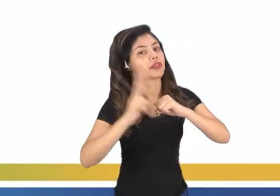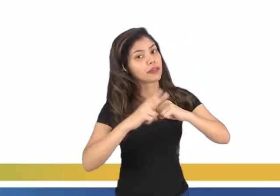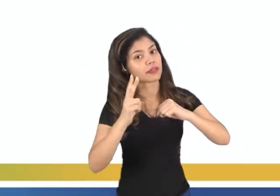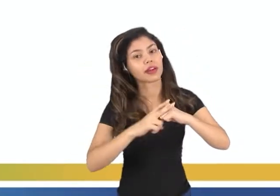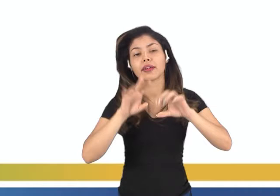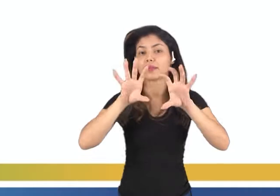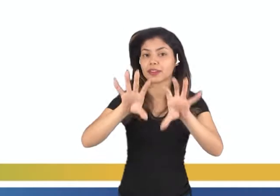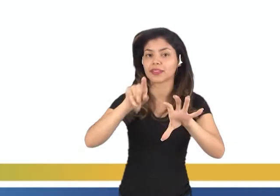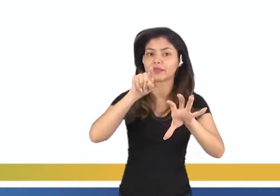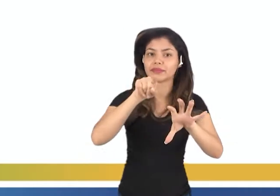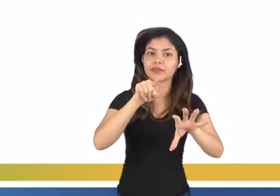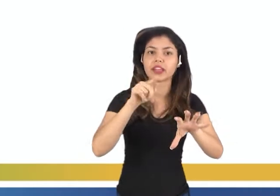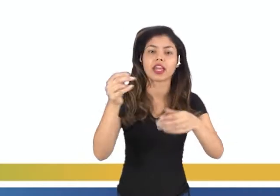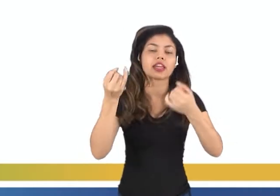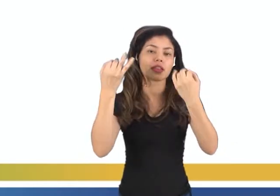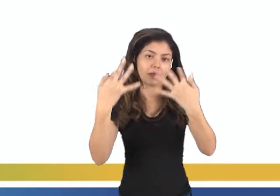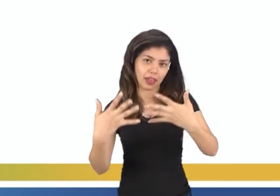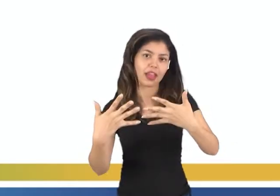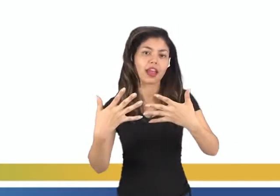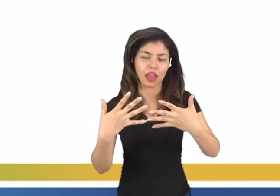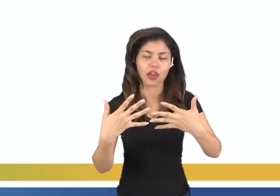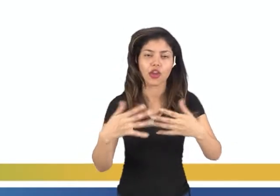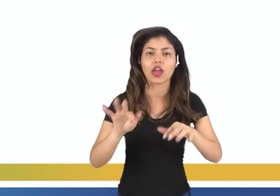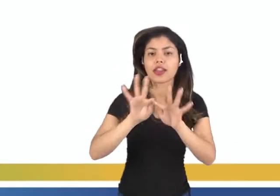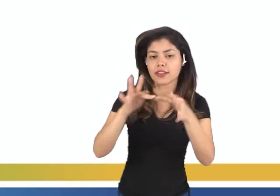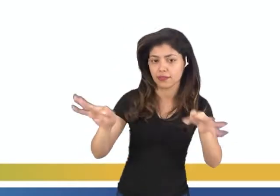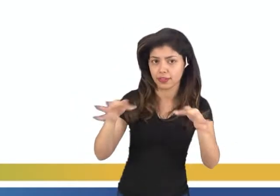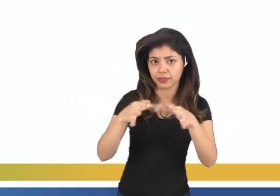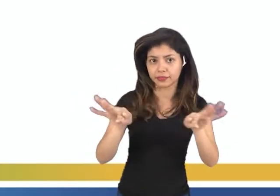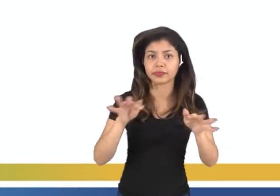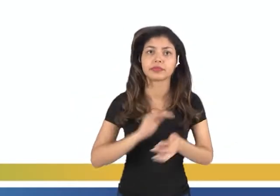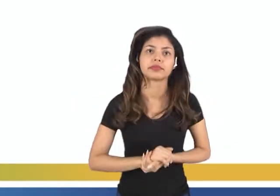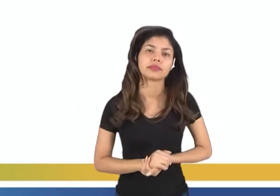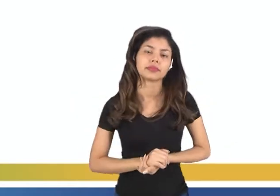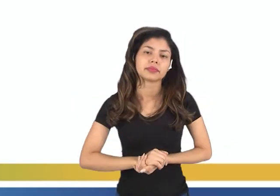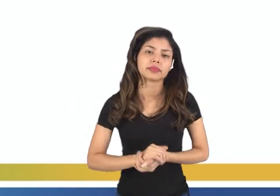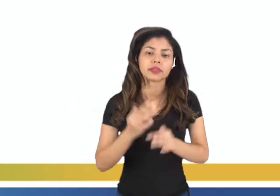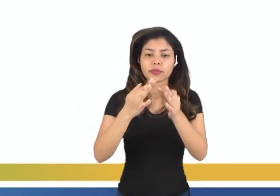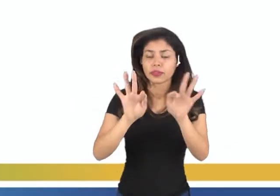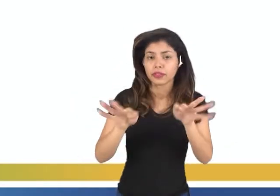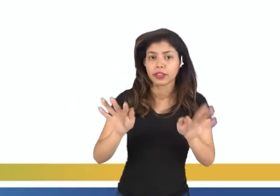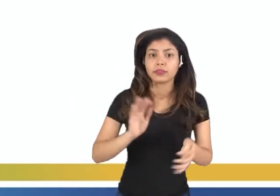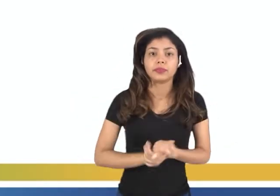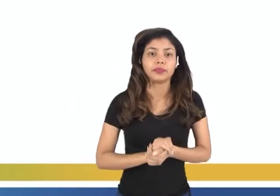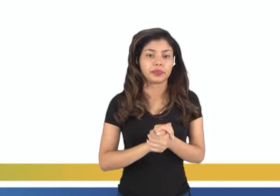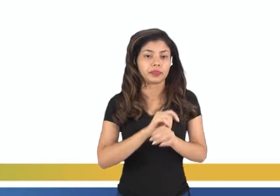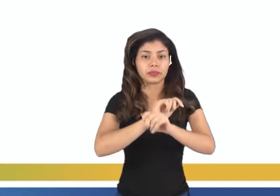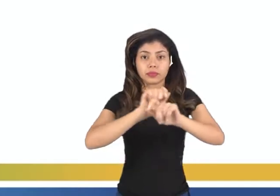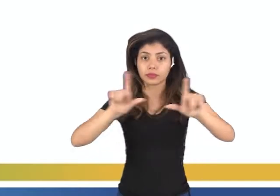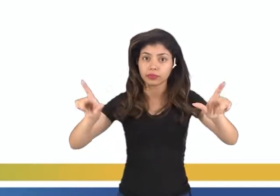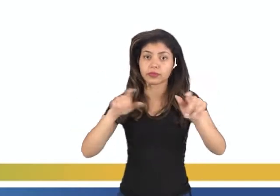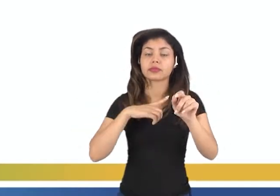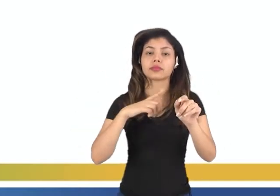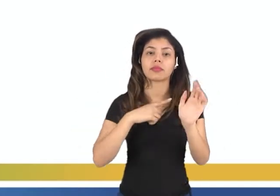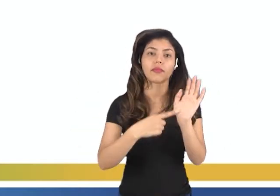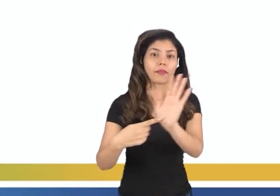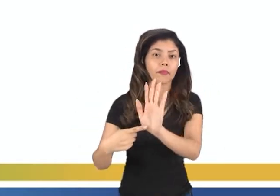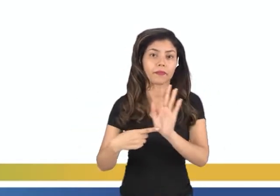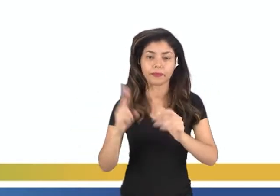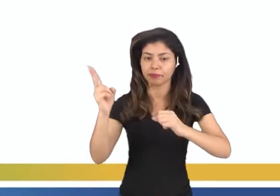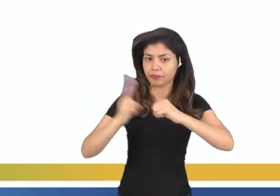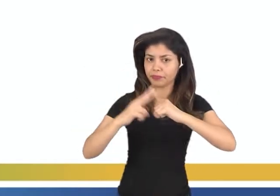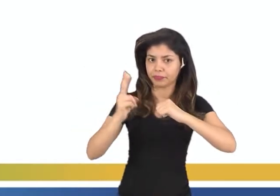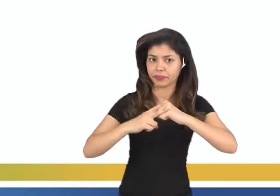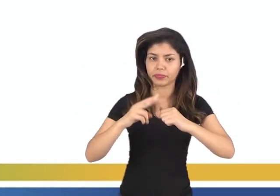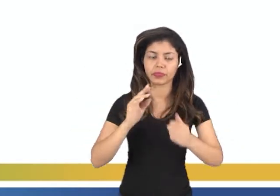aqui, dentro desse enunciado, nós vamos chamar de oração, né? Aqui, uma frase oracional, porque ela tem os verbos,